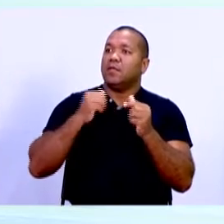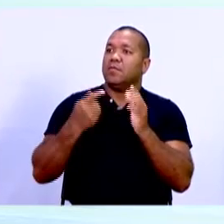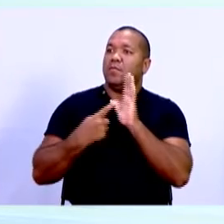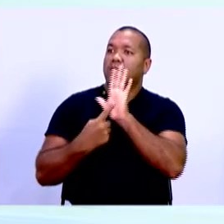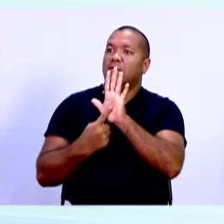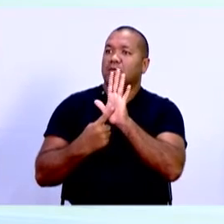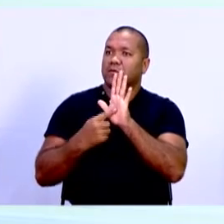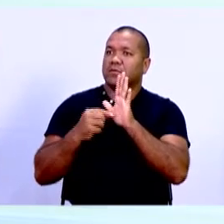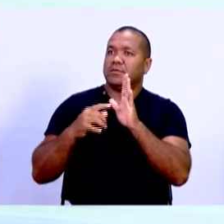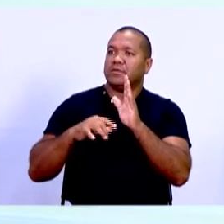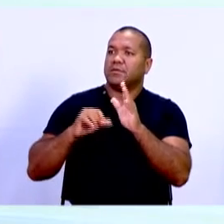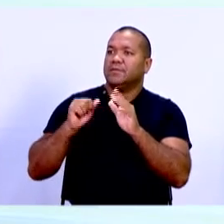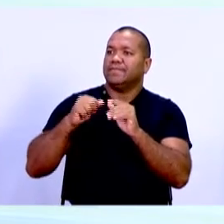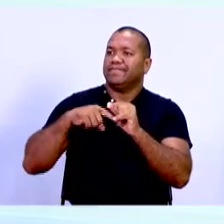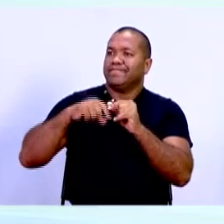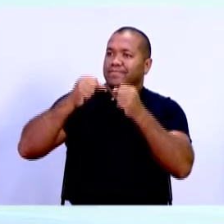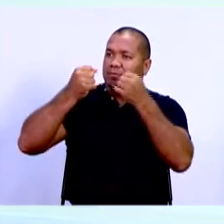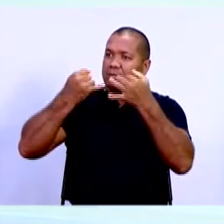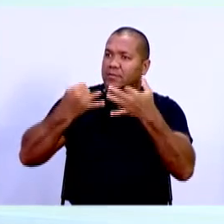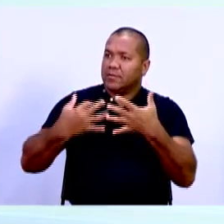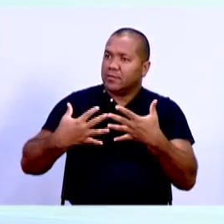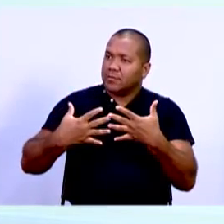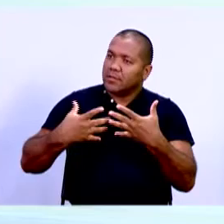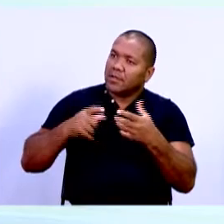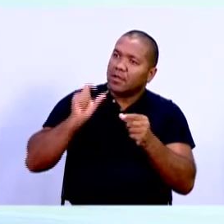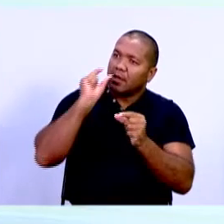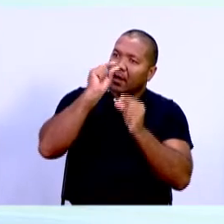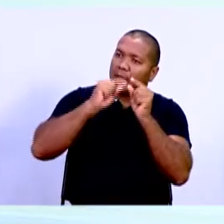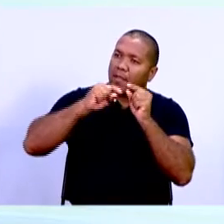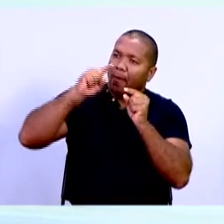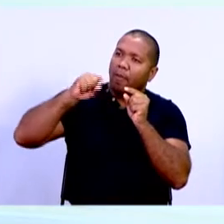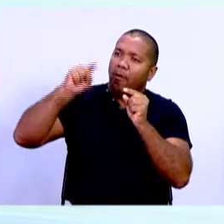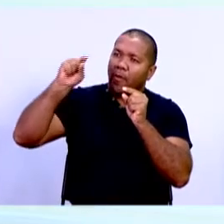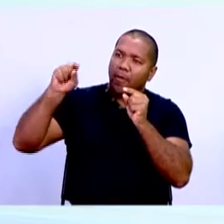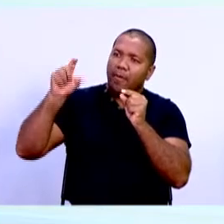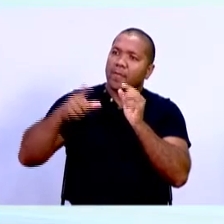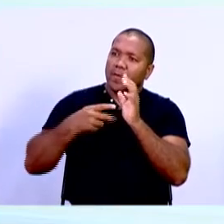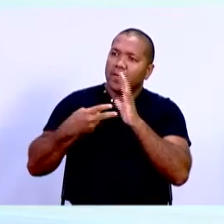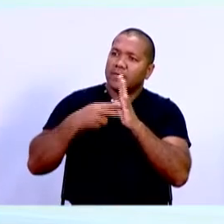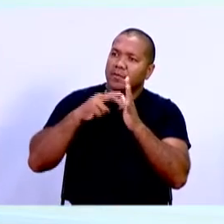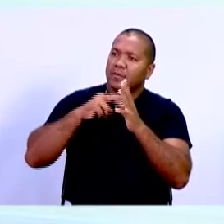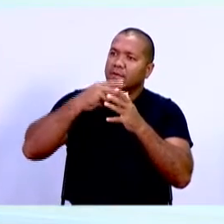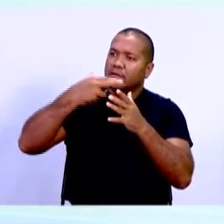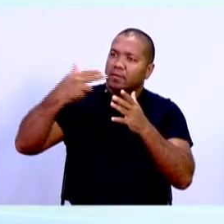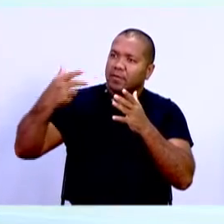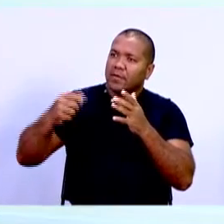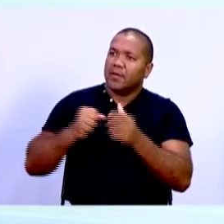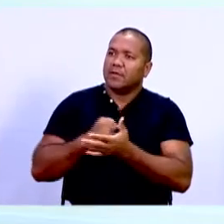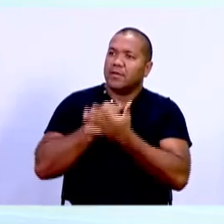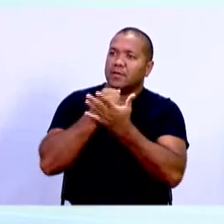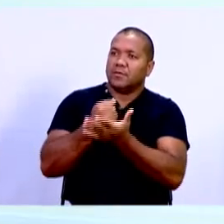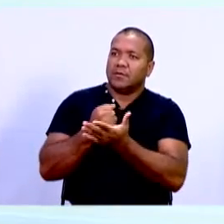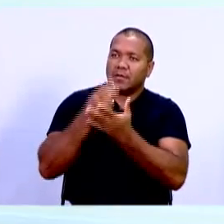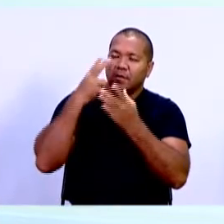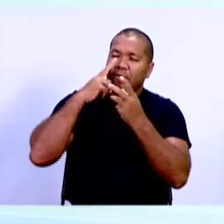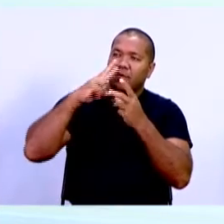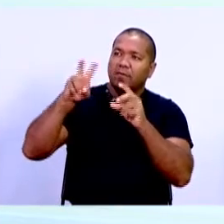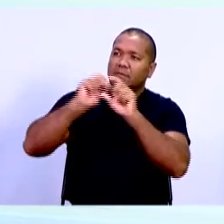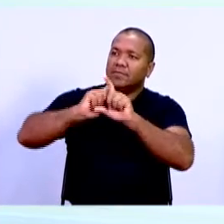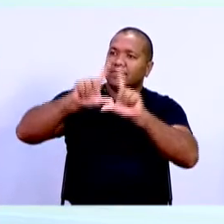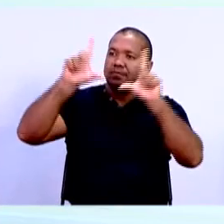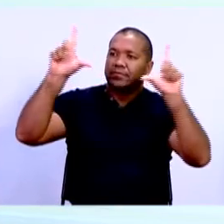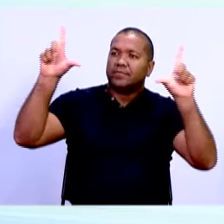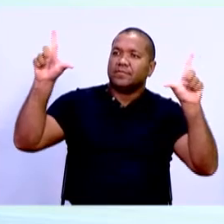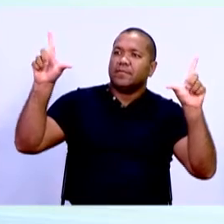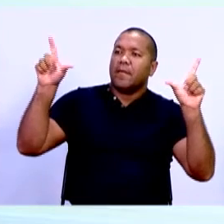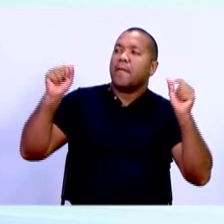eles têm detalhamento de informação. Então, esses dashboards ajudam a você ter uma visão macro, mas também uma visão um